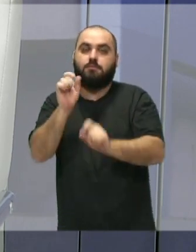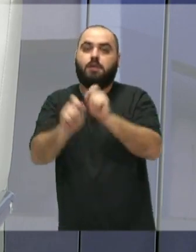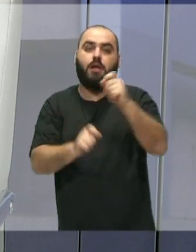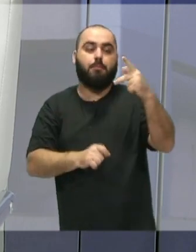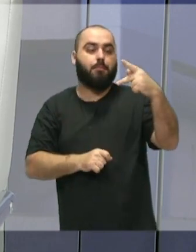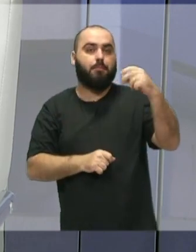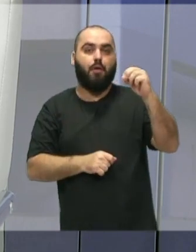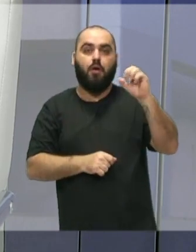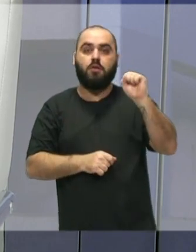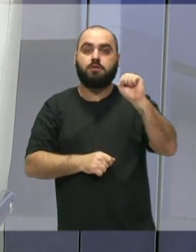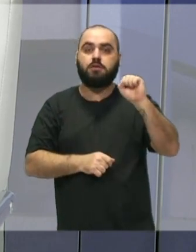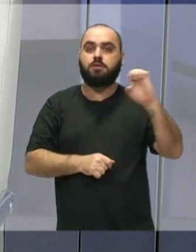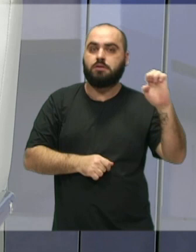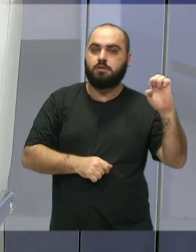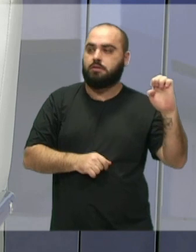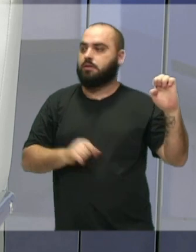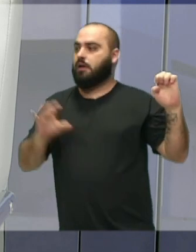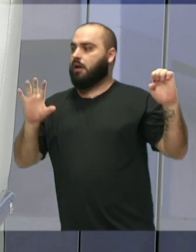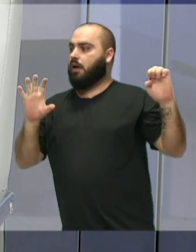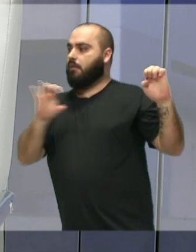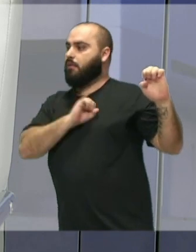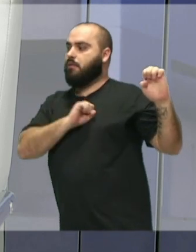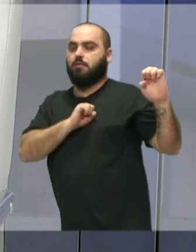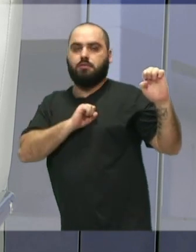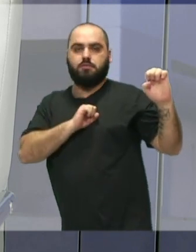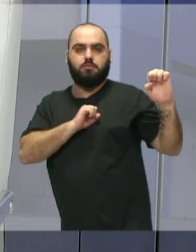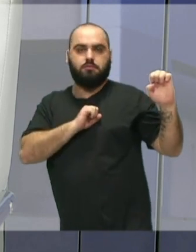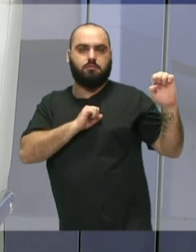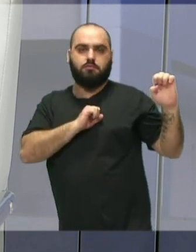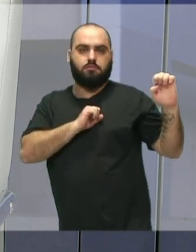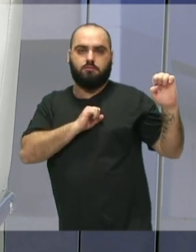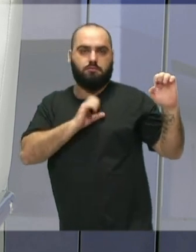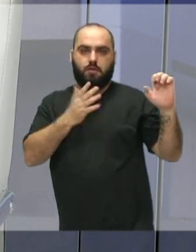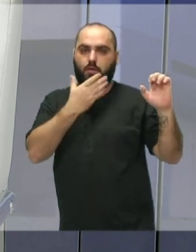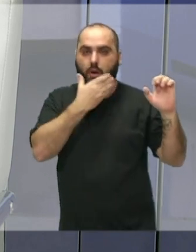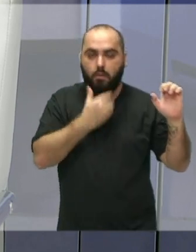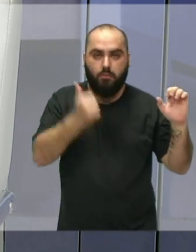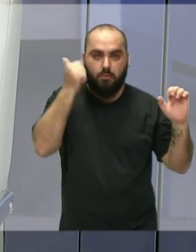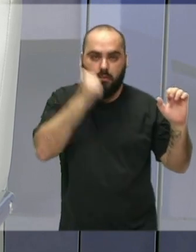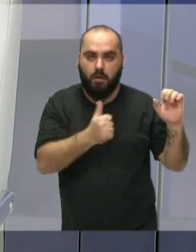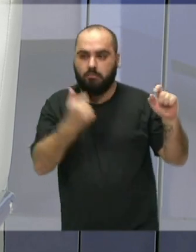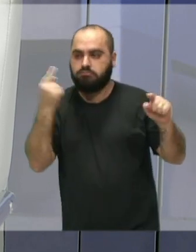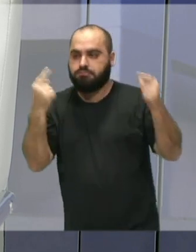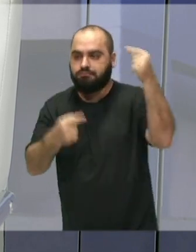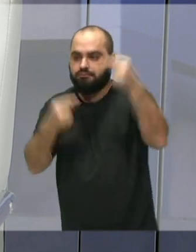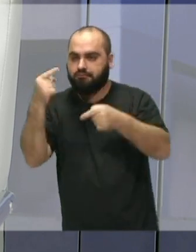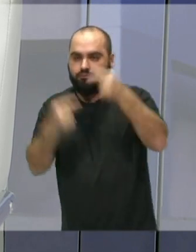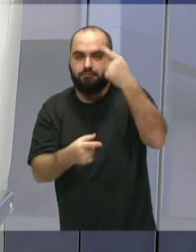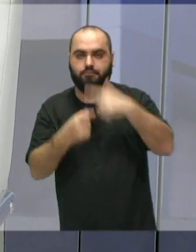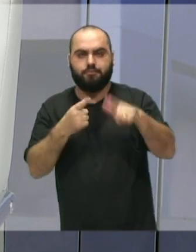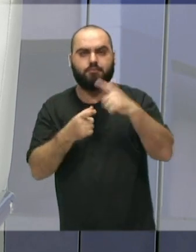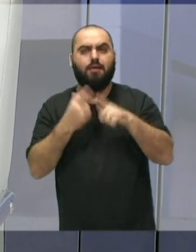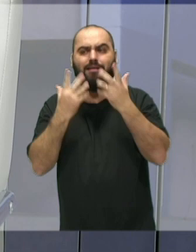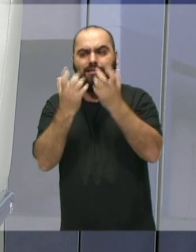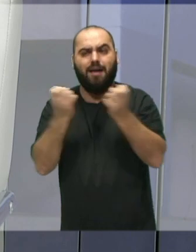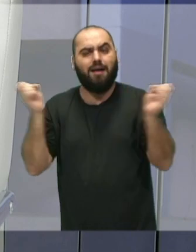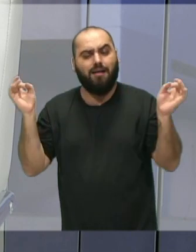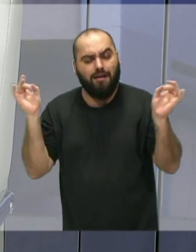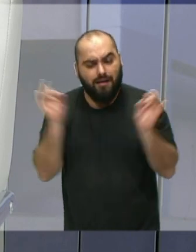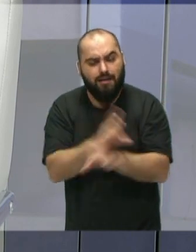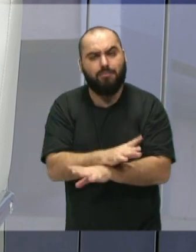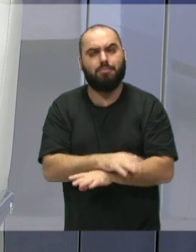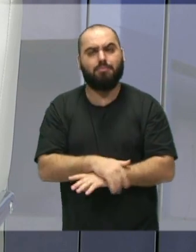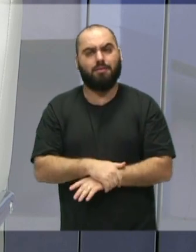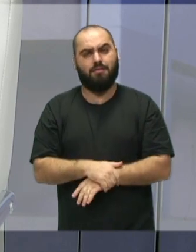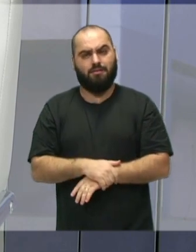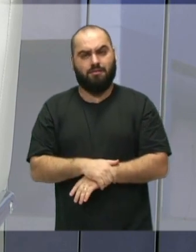E isso aí vira uma agressão mútua dentro de casa, entre homens e mulheres. E a gente quer que isso acabe. A gente quer que isso acabe. As pessoas precisam